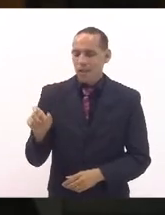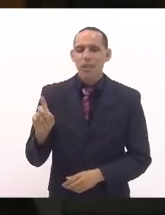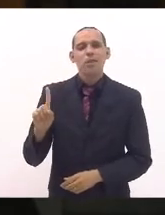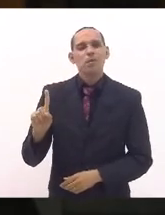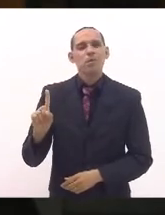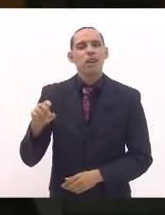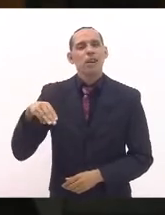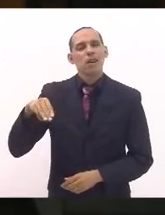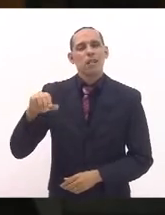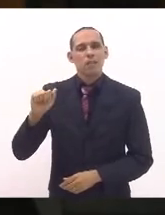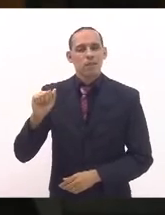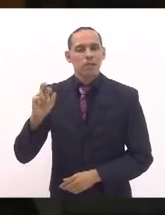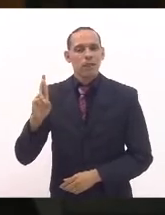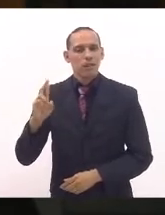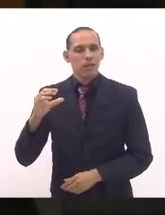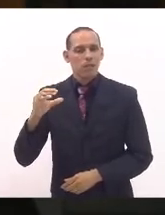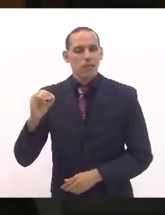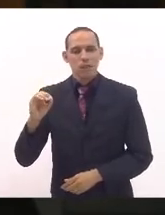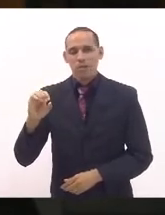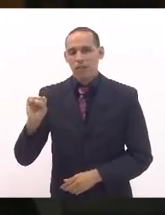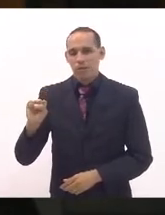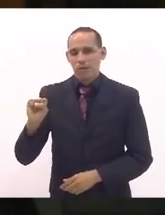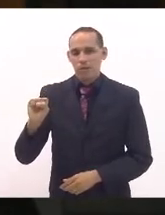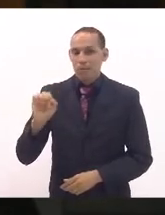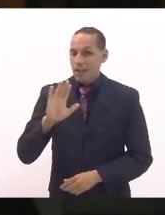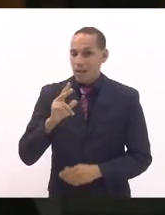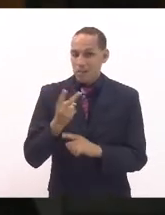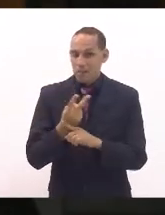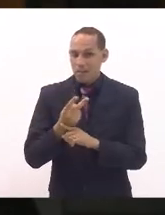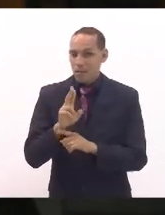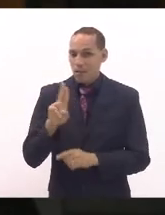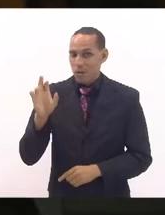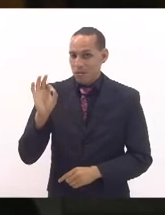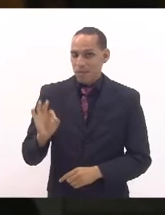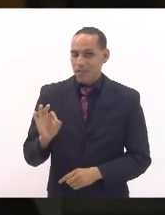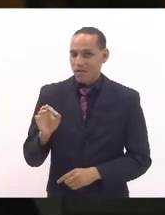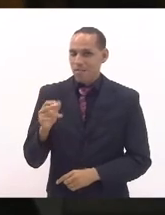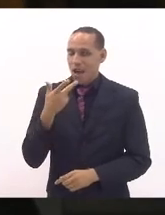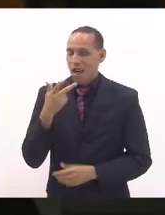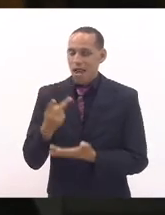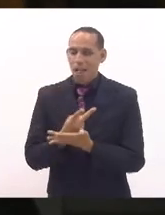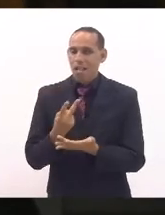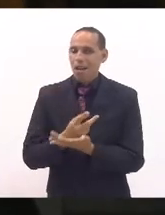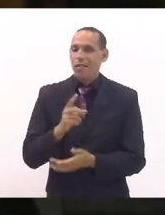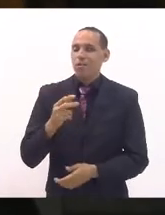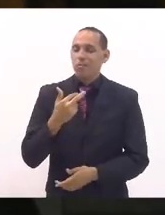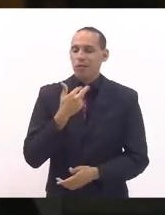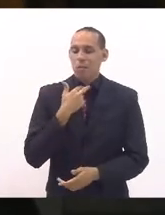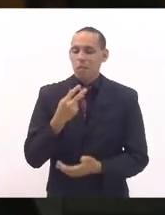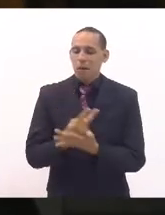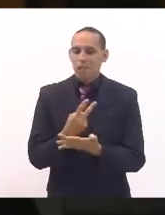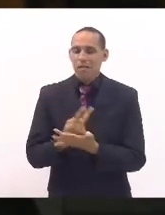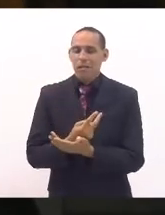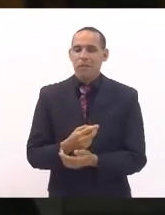Senhor Marcos, espera aí que eu vou procurar o nome certo para não errar, essas coisas a gente não pode errar.